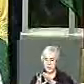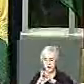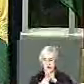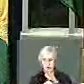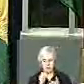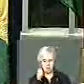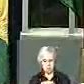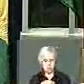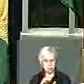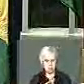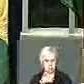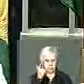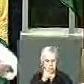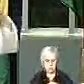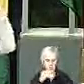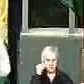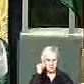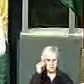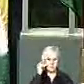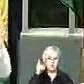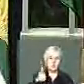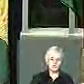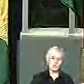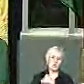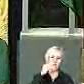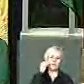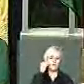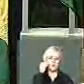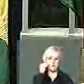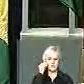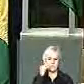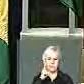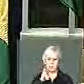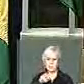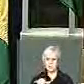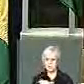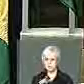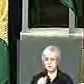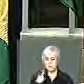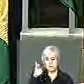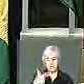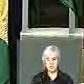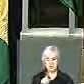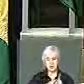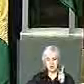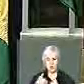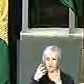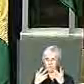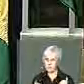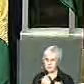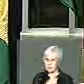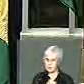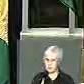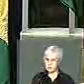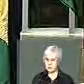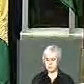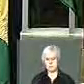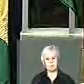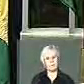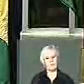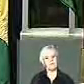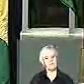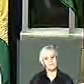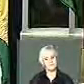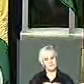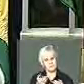mais uma vez, Veja tentou dar e que, uma vez, foi rejeitado pela população brasileira. Por isso, senhores e